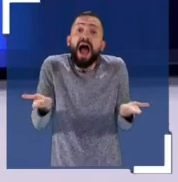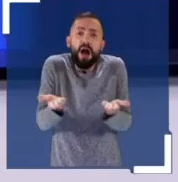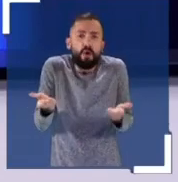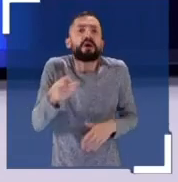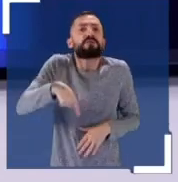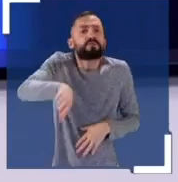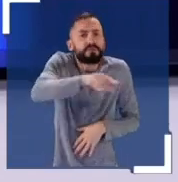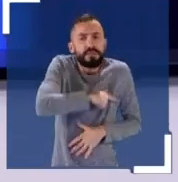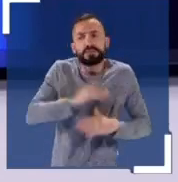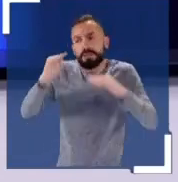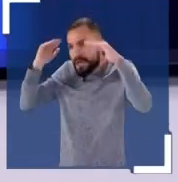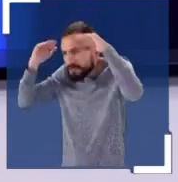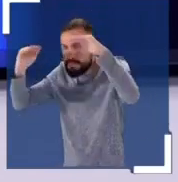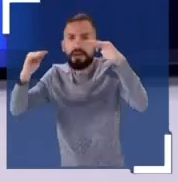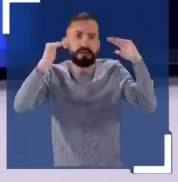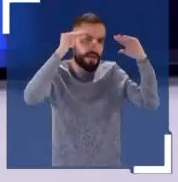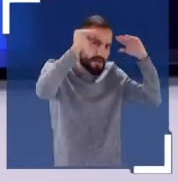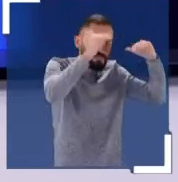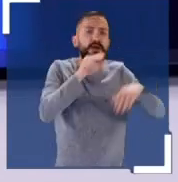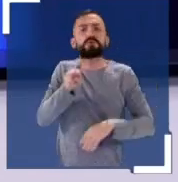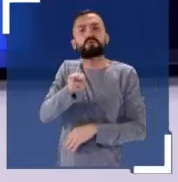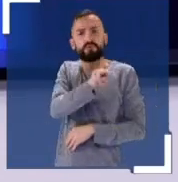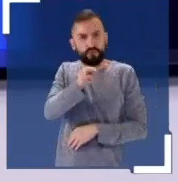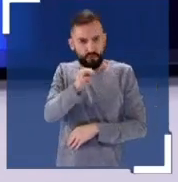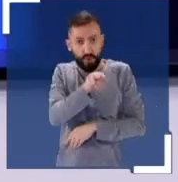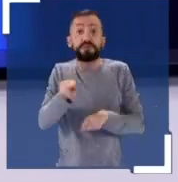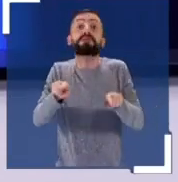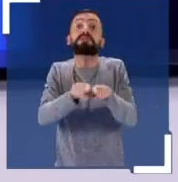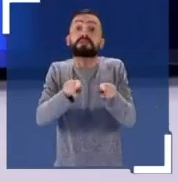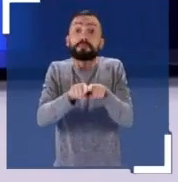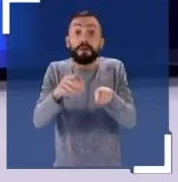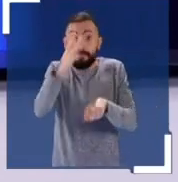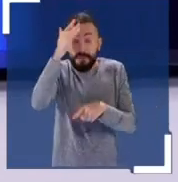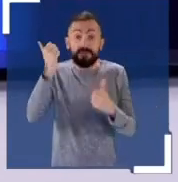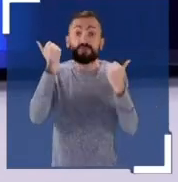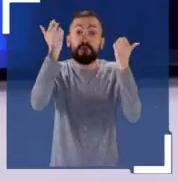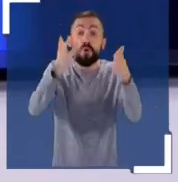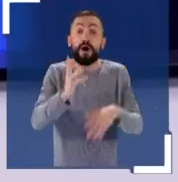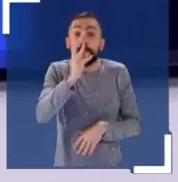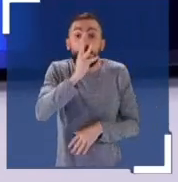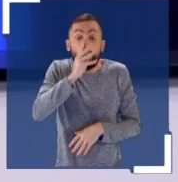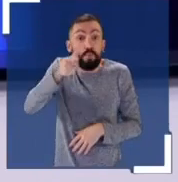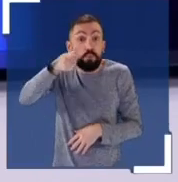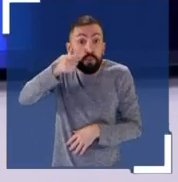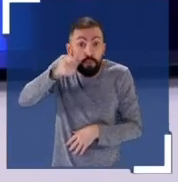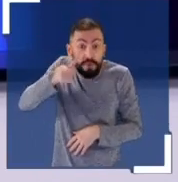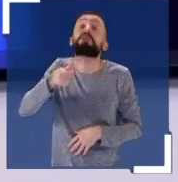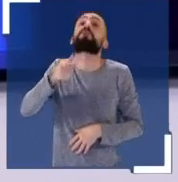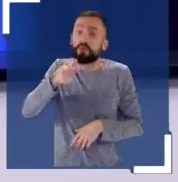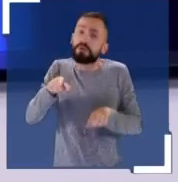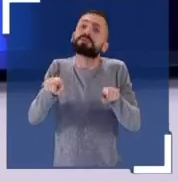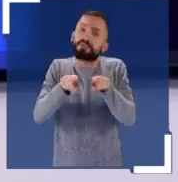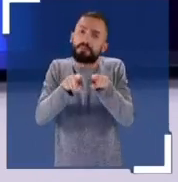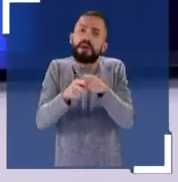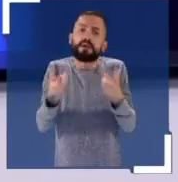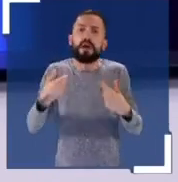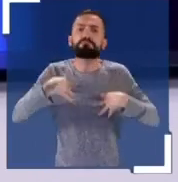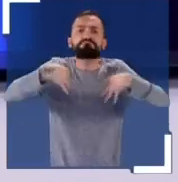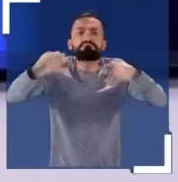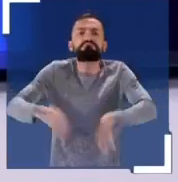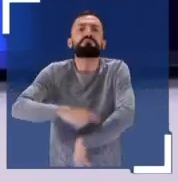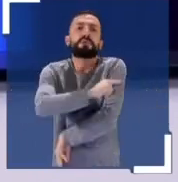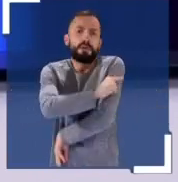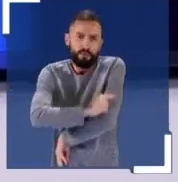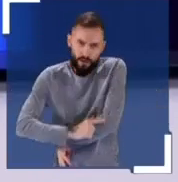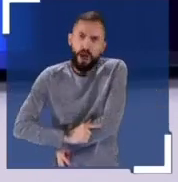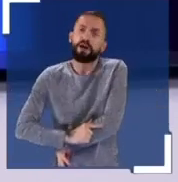respeito aos candidatos que aqui estão, ao público telespectador que pretende, evidentemente, ver um evento de muito bom